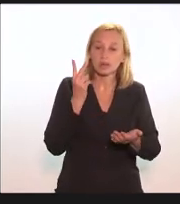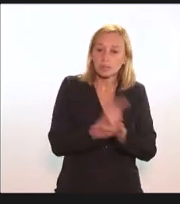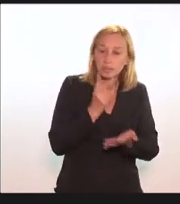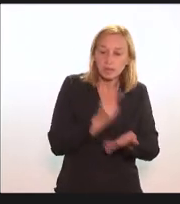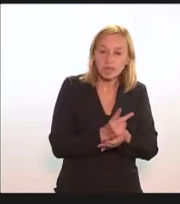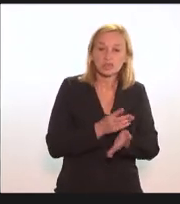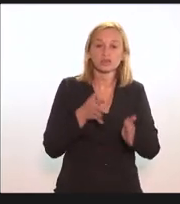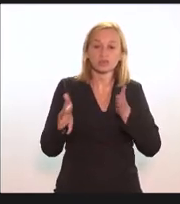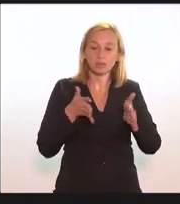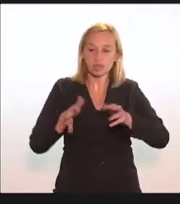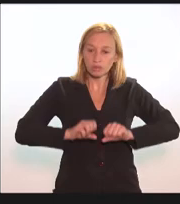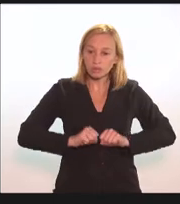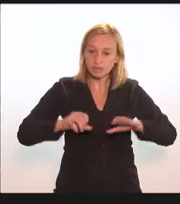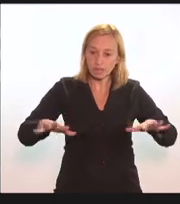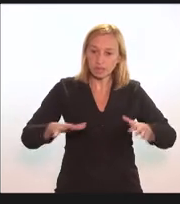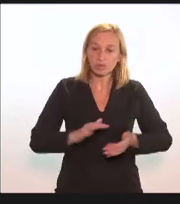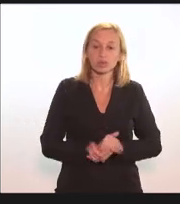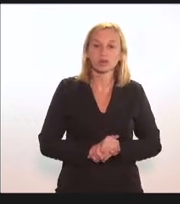período pandêmico,